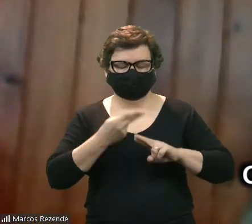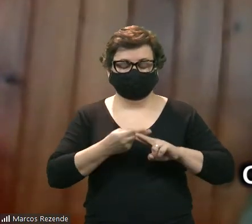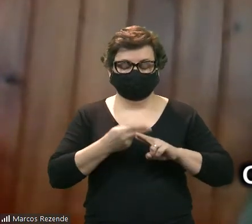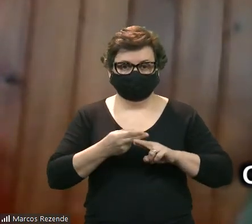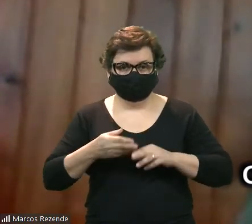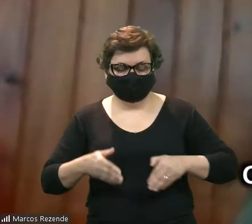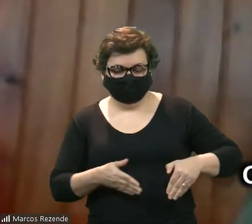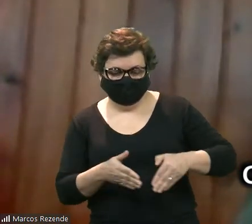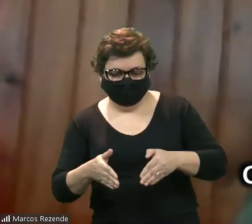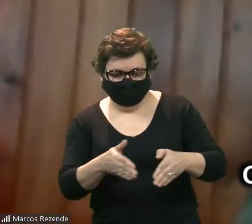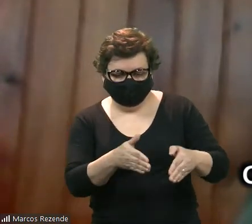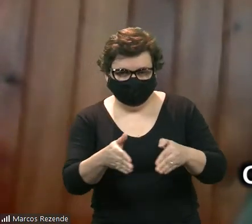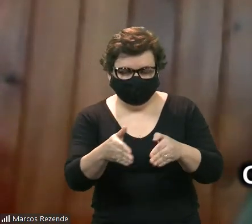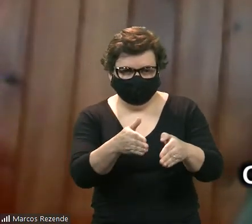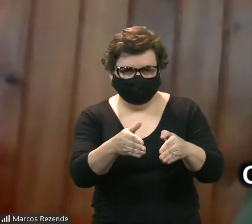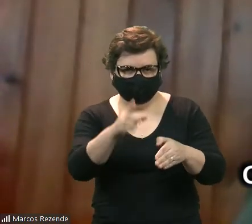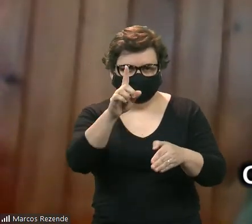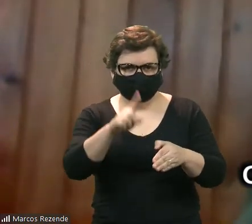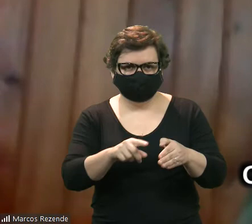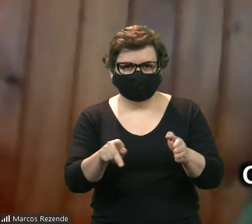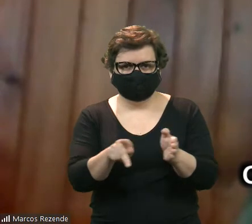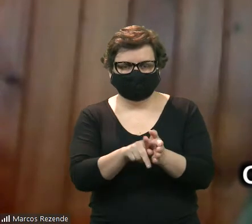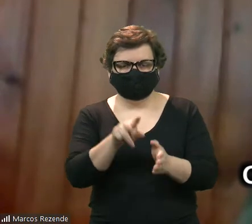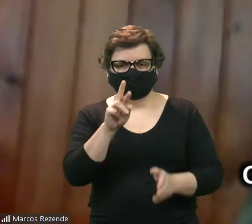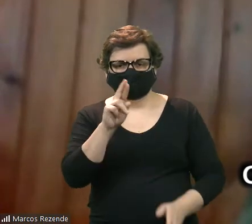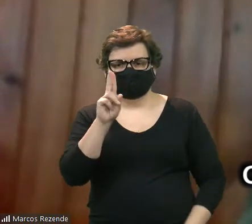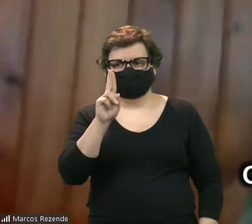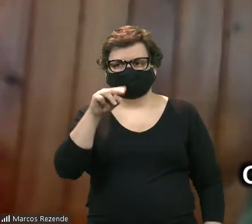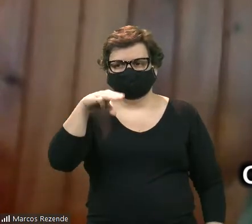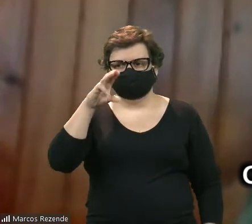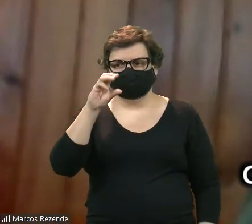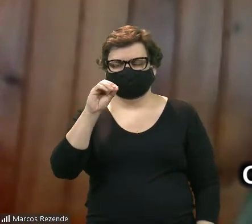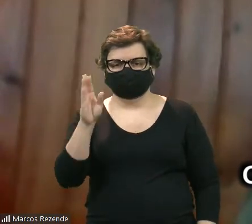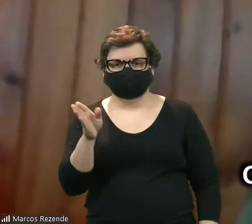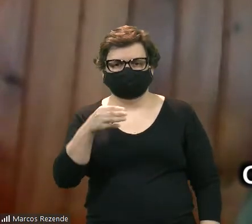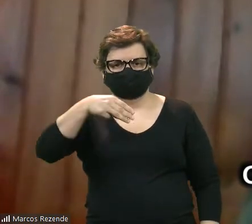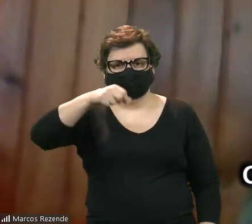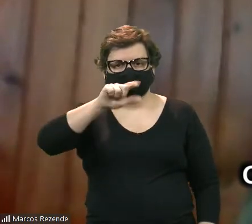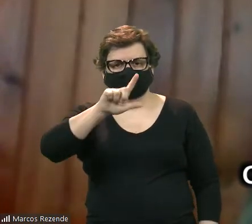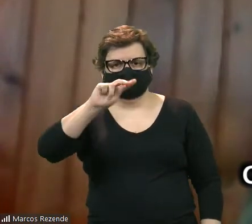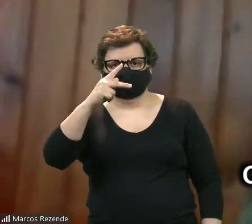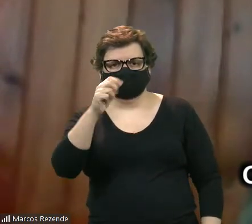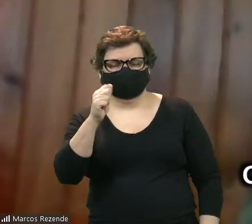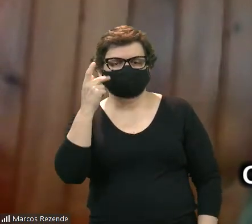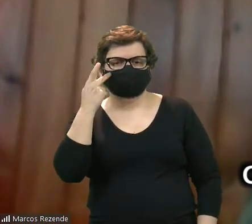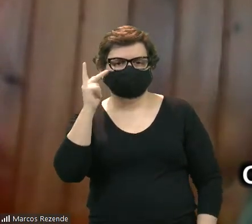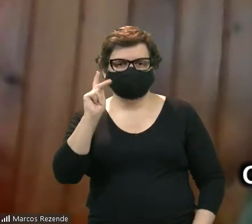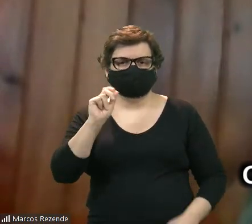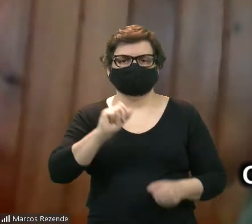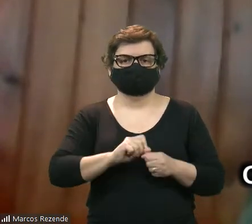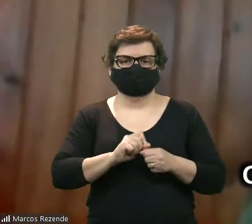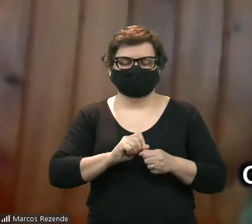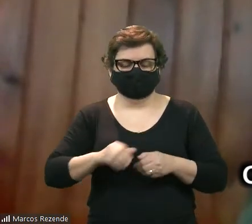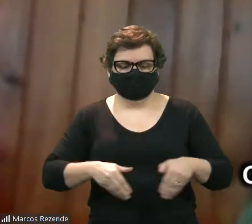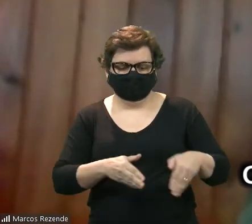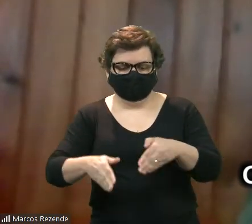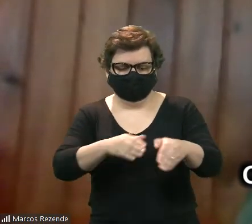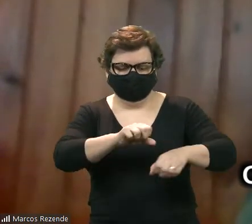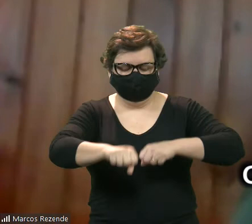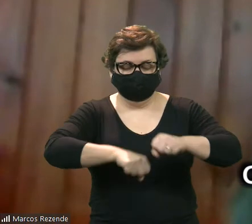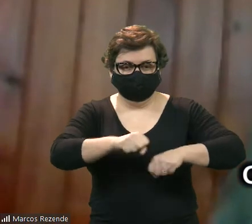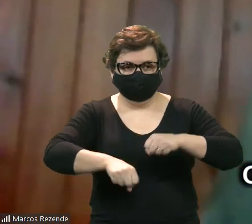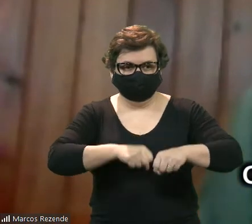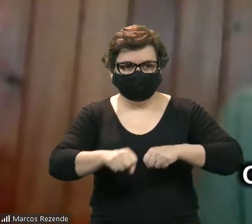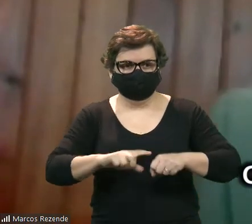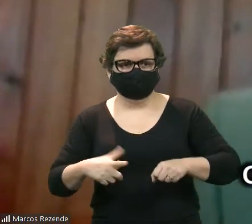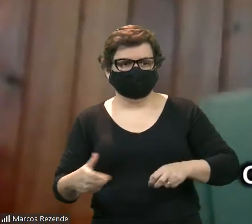faixa de domínio com rumo Malha Paulista S.A. para paralelismo em nível de ciclovia e